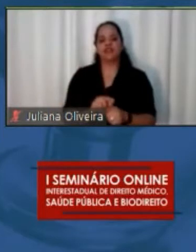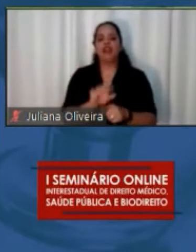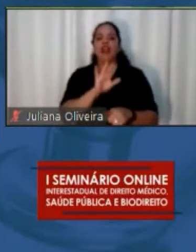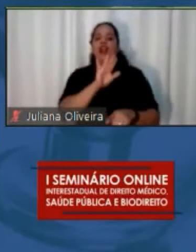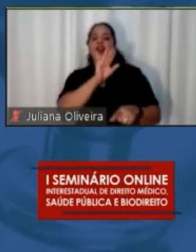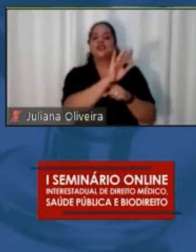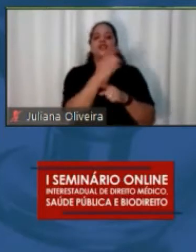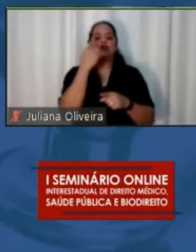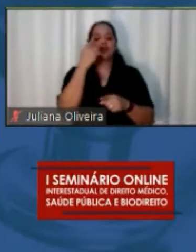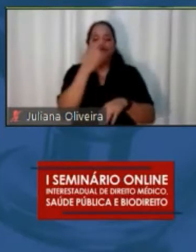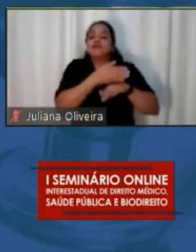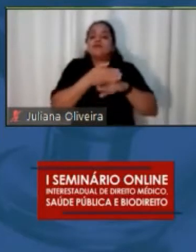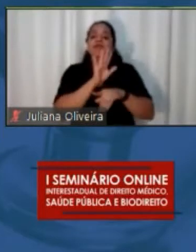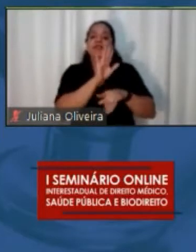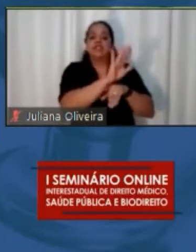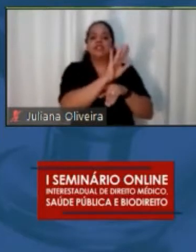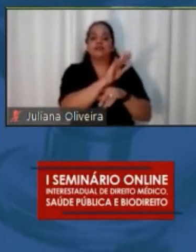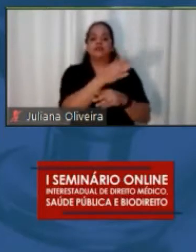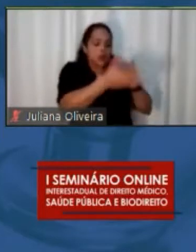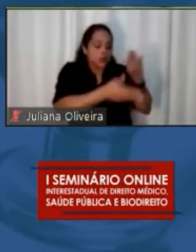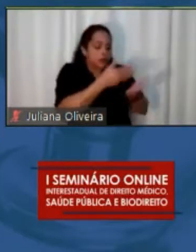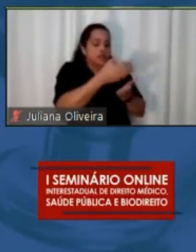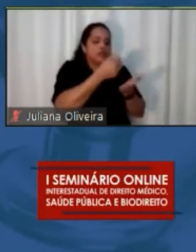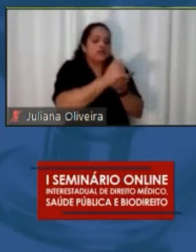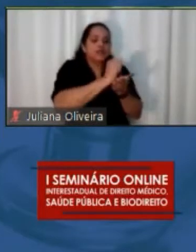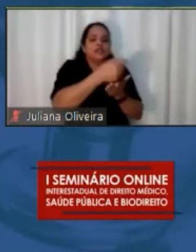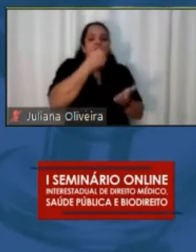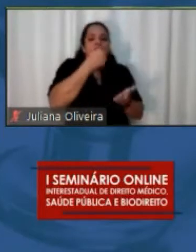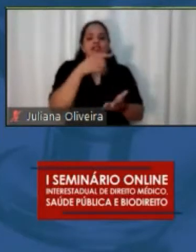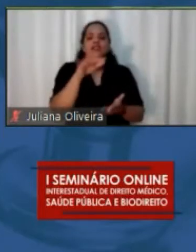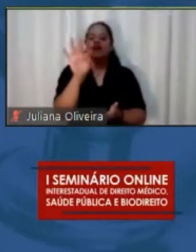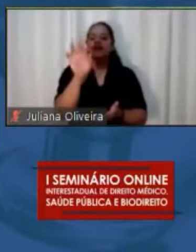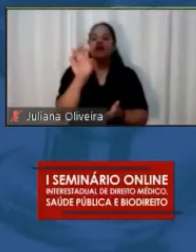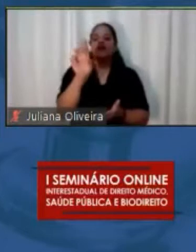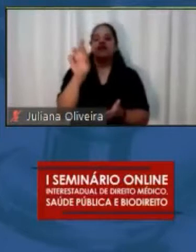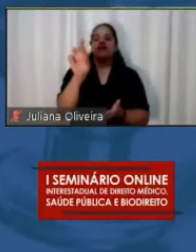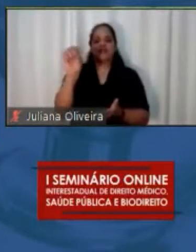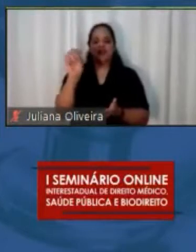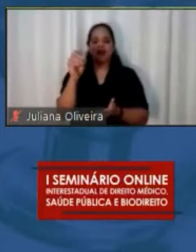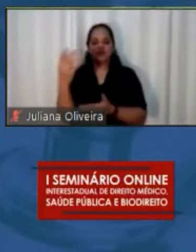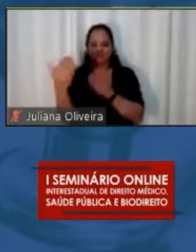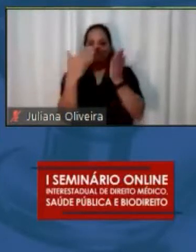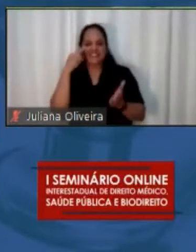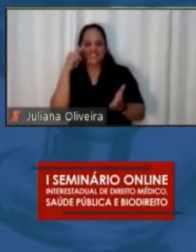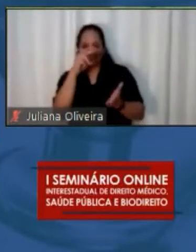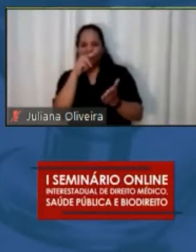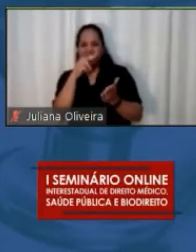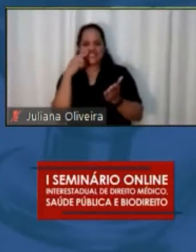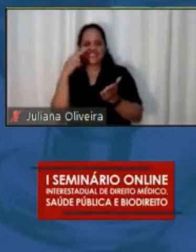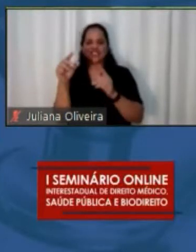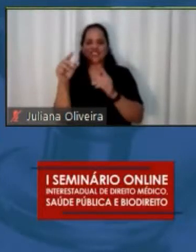o tratamento com o ferro venoso. E o ferro venoso é algo que você